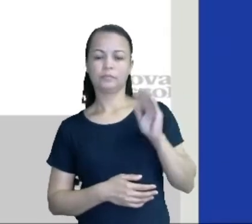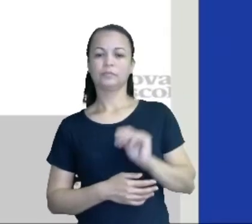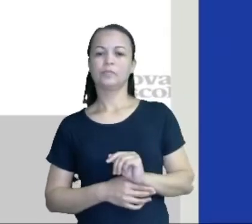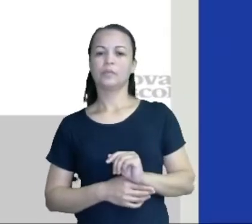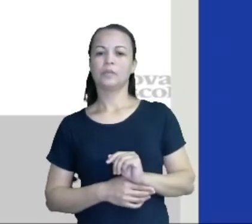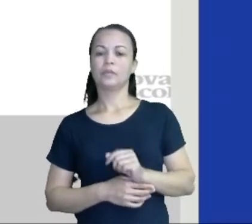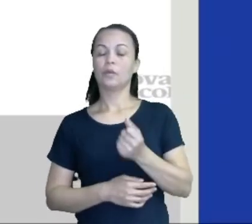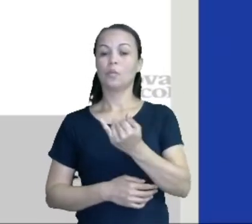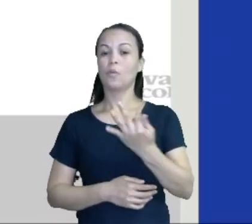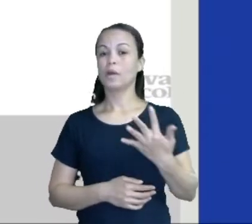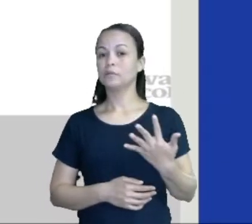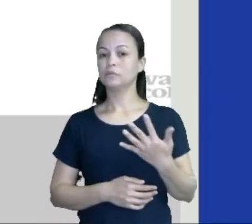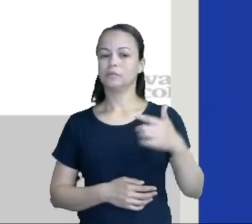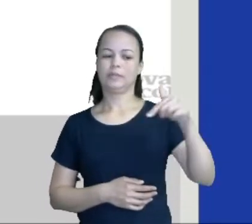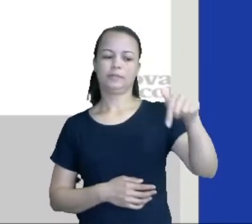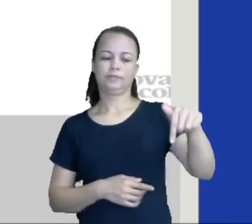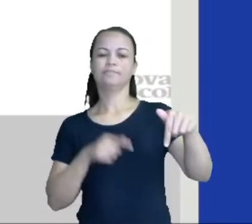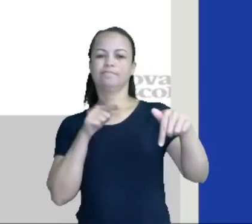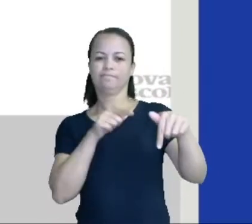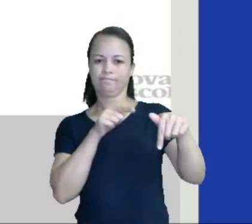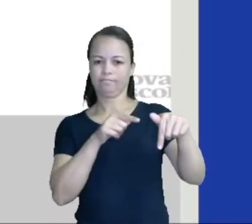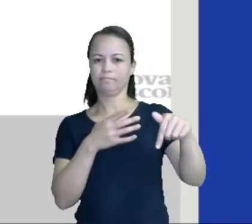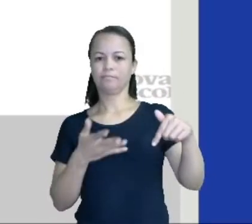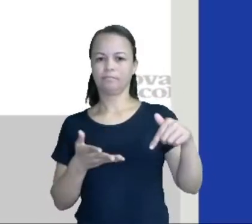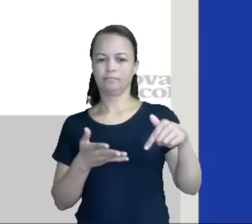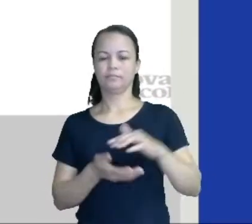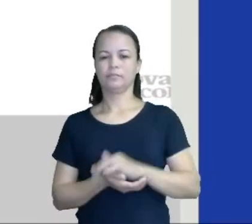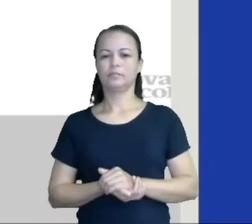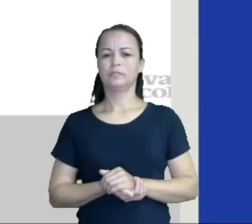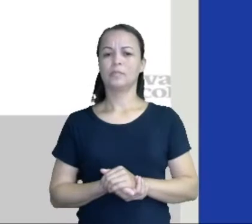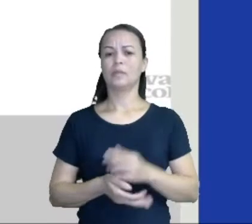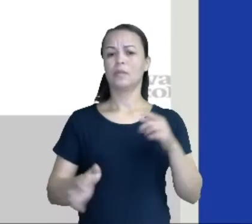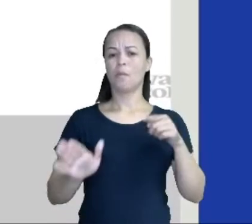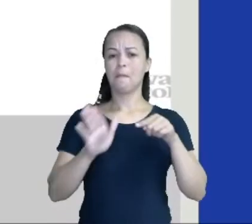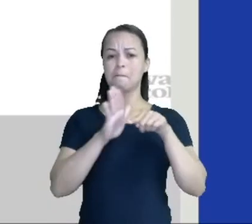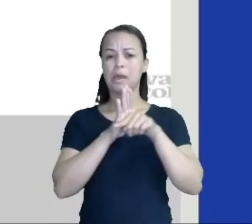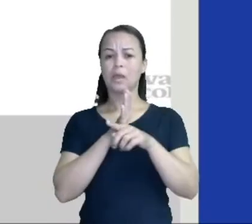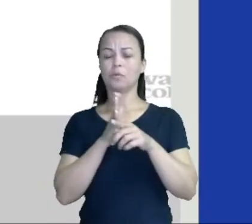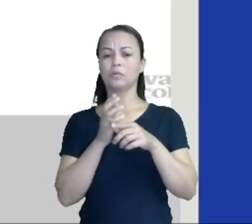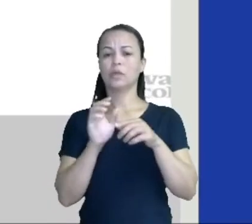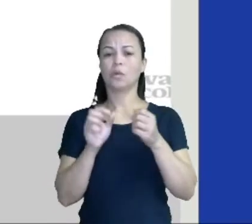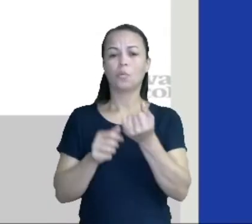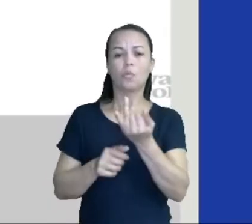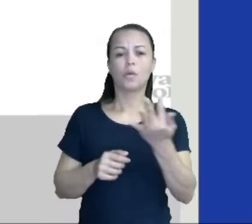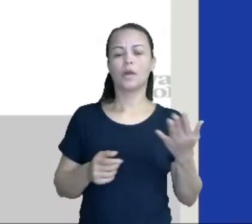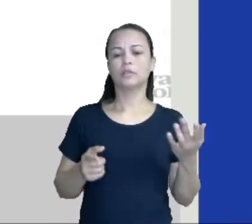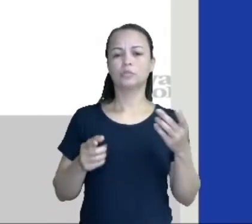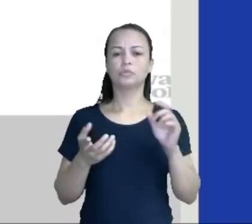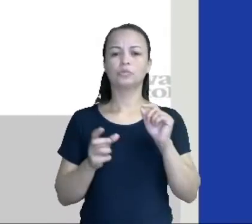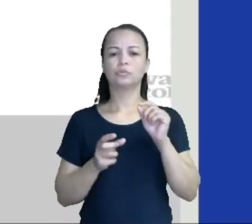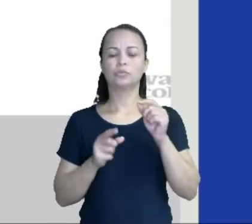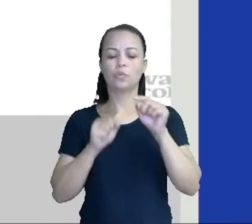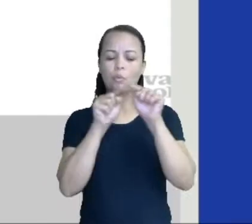quanto? 7 quadrinhos. A pergunta foi quantos quadrinhos?